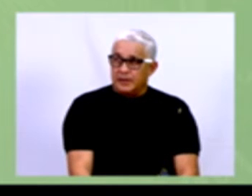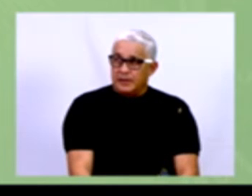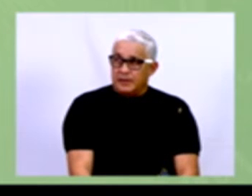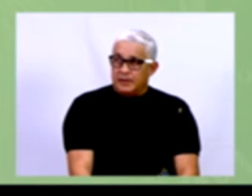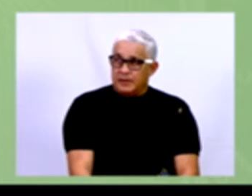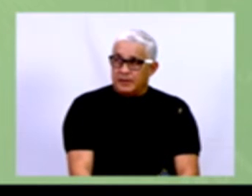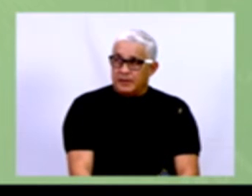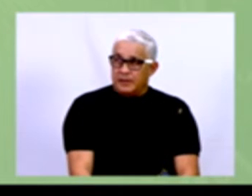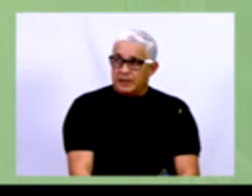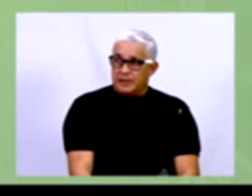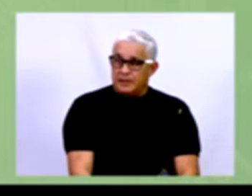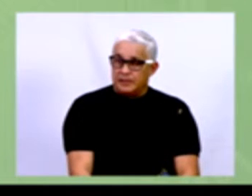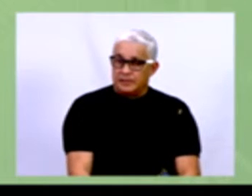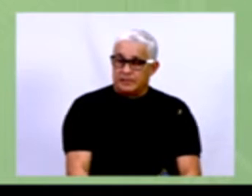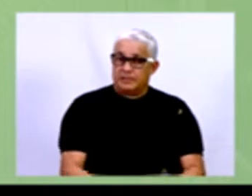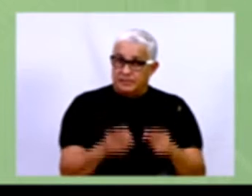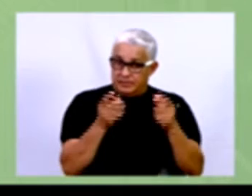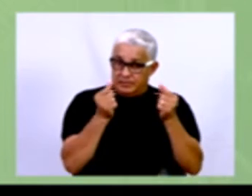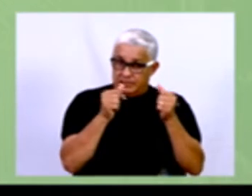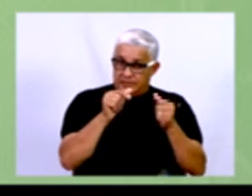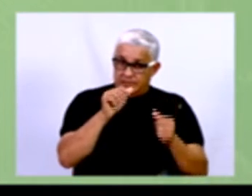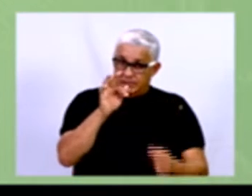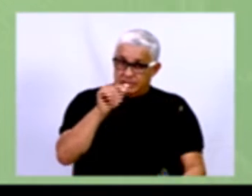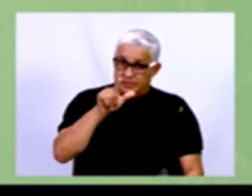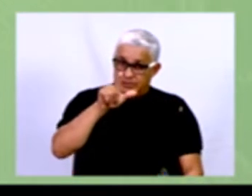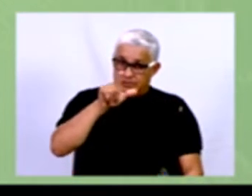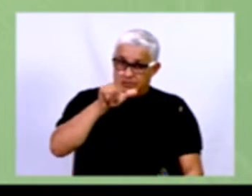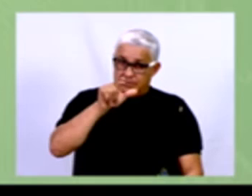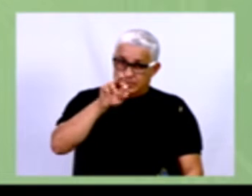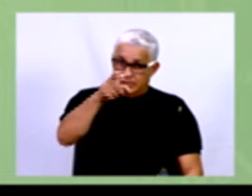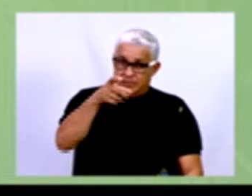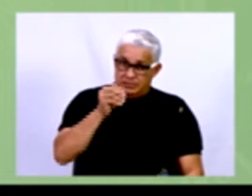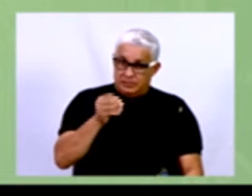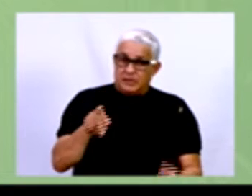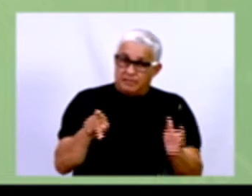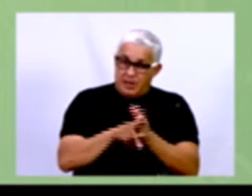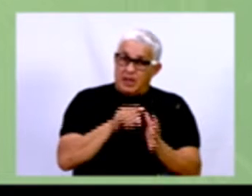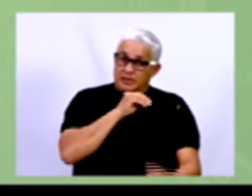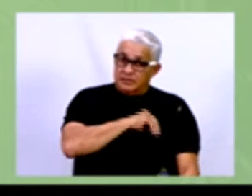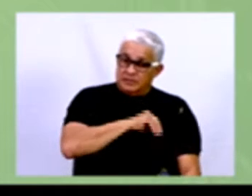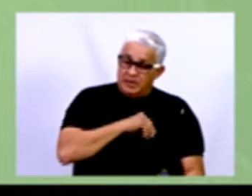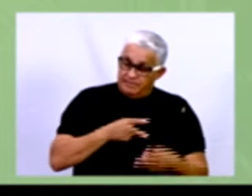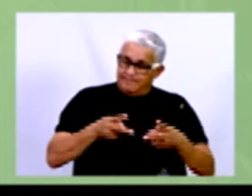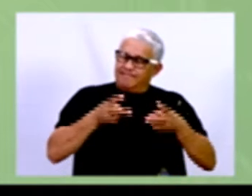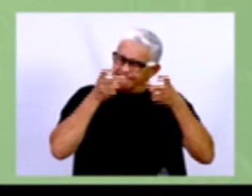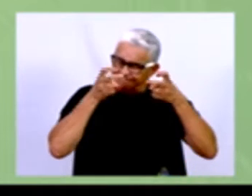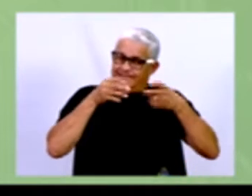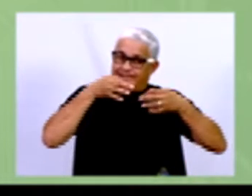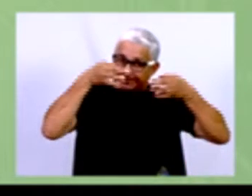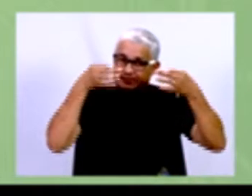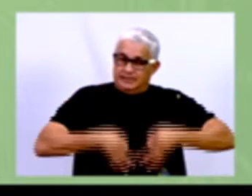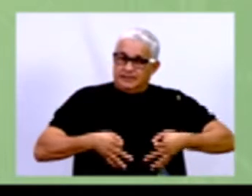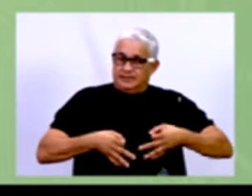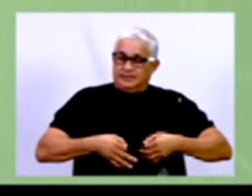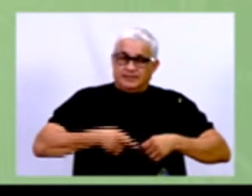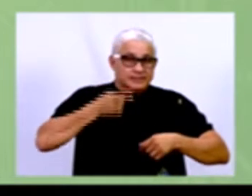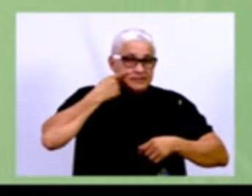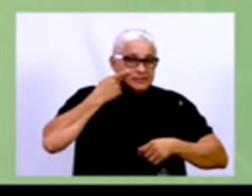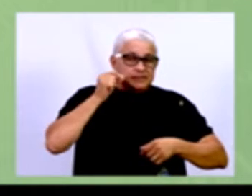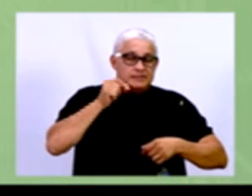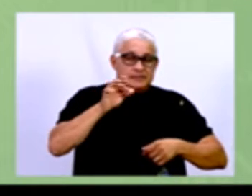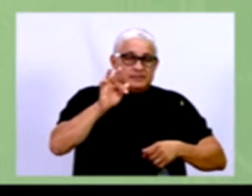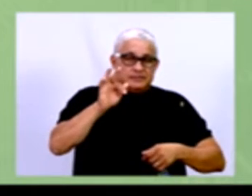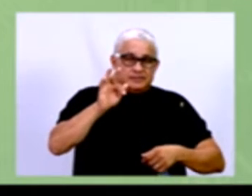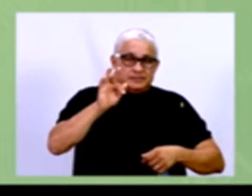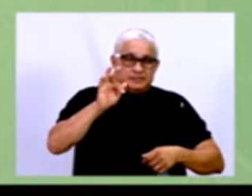O fluxo monetário vai tratar da renda, né? Exatamente. Perceberam? Então, veja que o fluxo